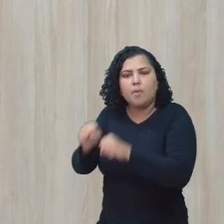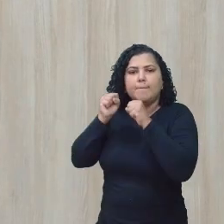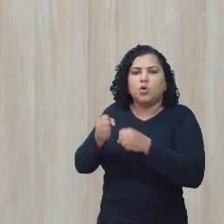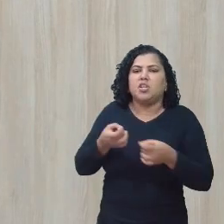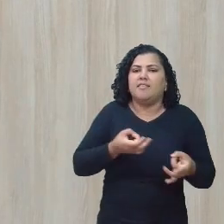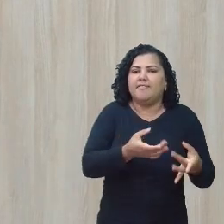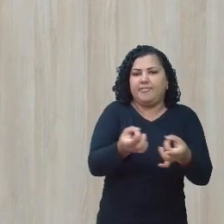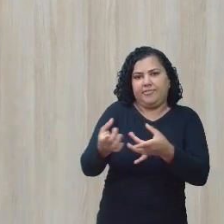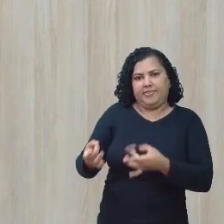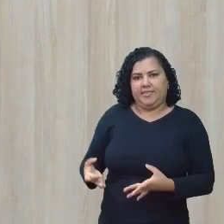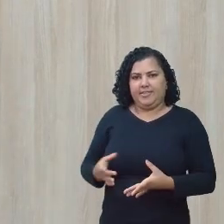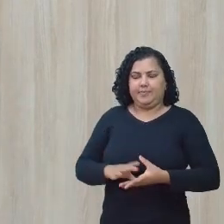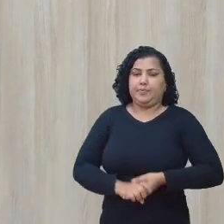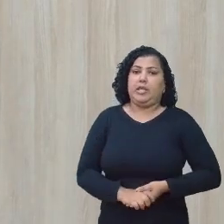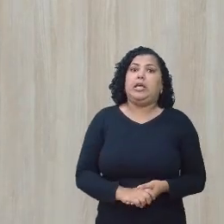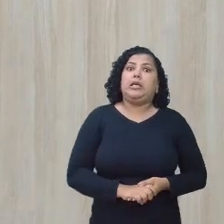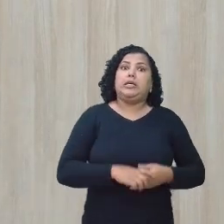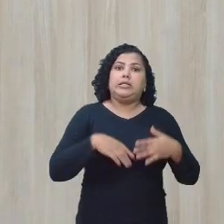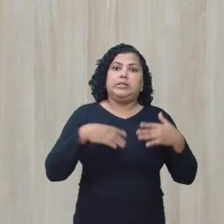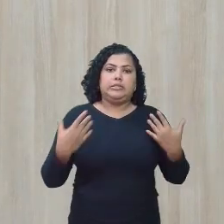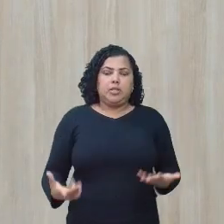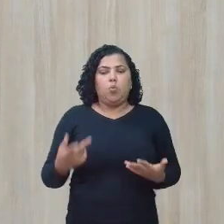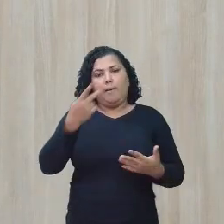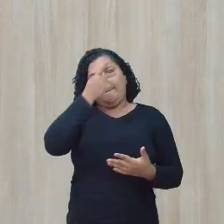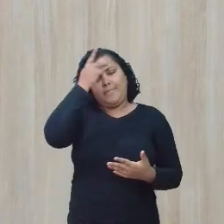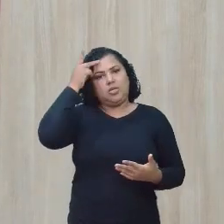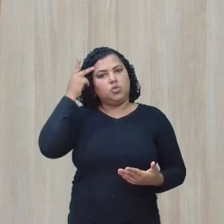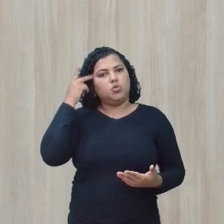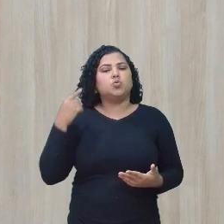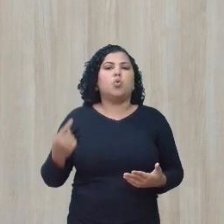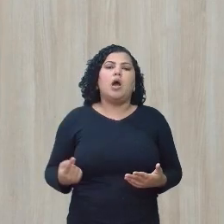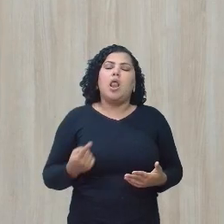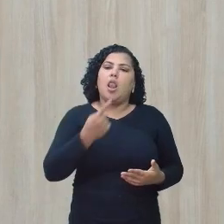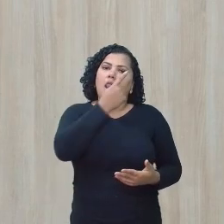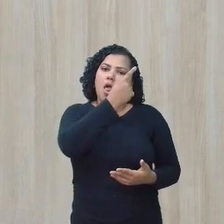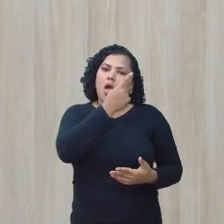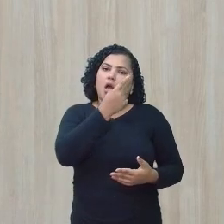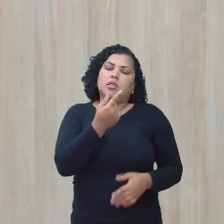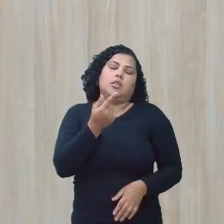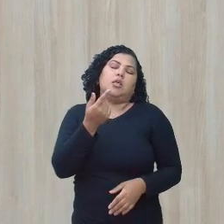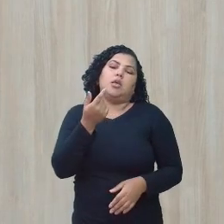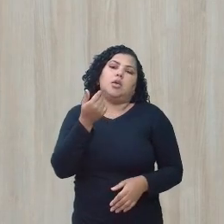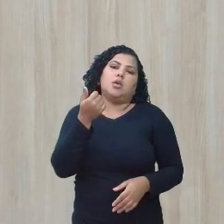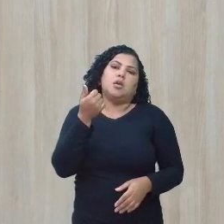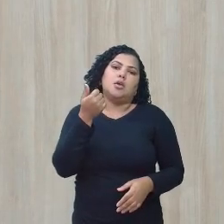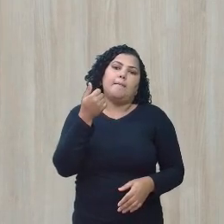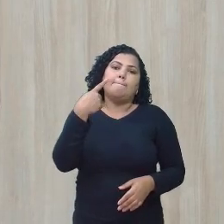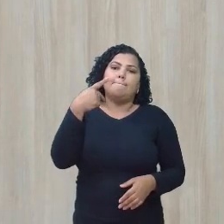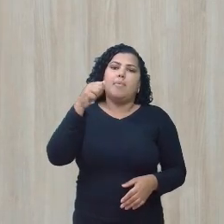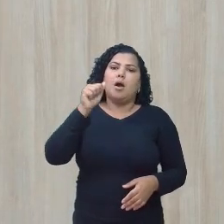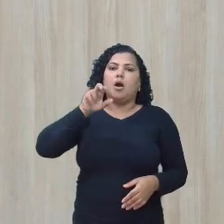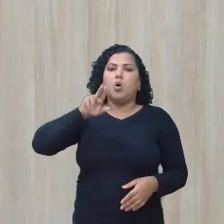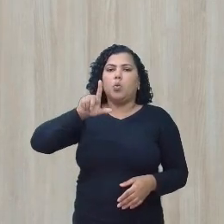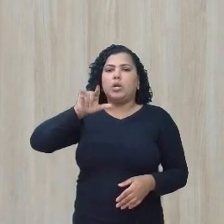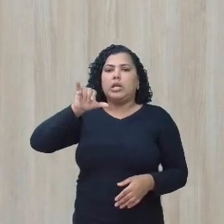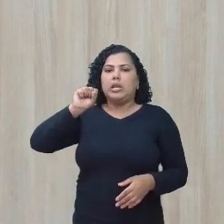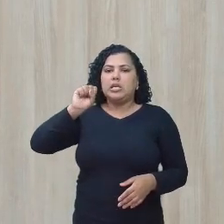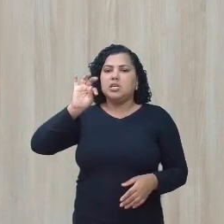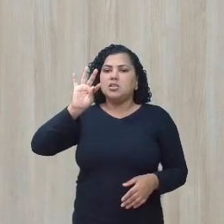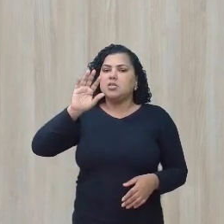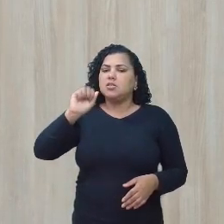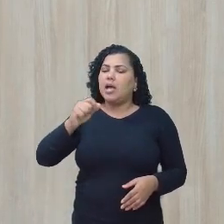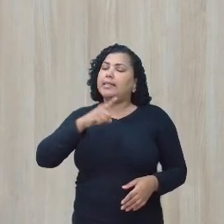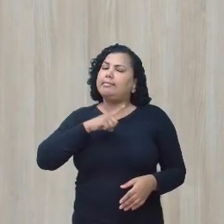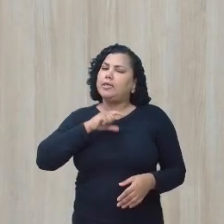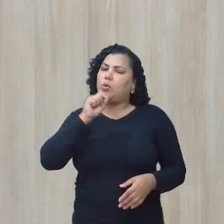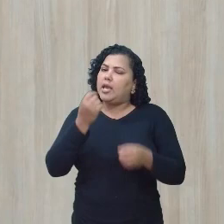aí, gente, os paulistas, né, os chamados bandeirantes, eram grandes especialistas nisso, né? E arrumar uma boa guerra justa para eles,